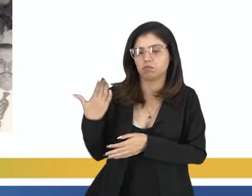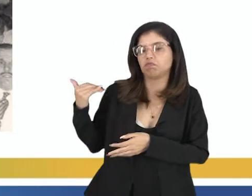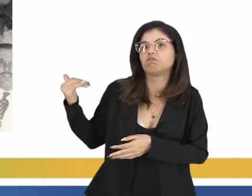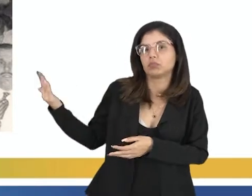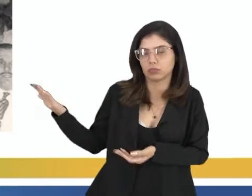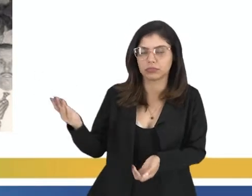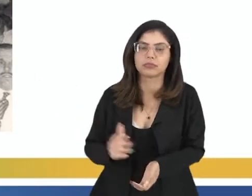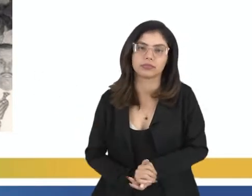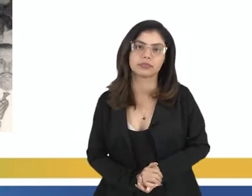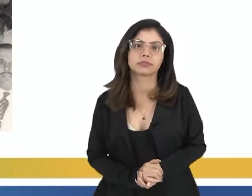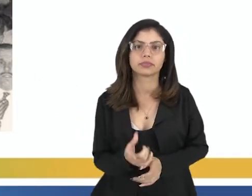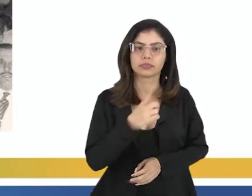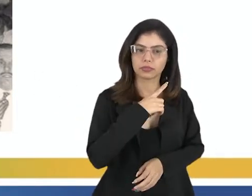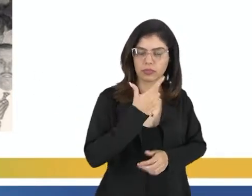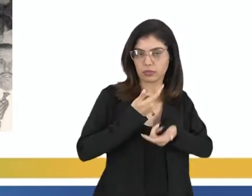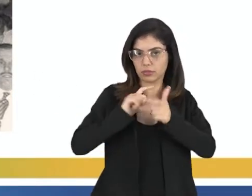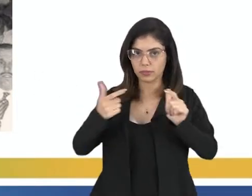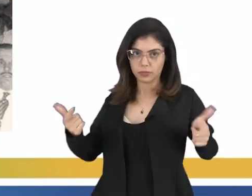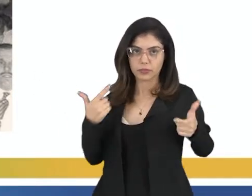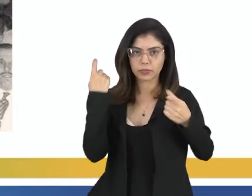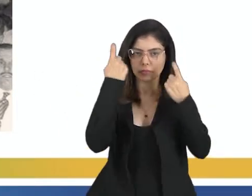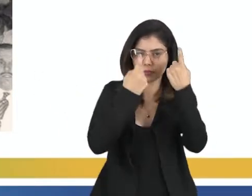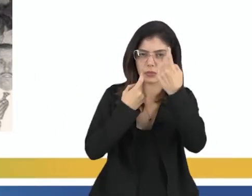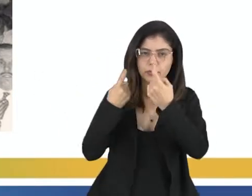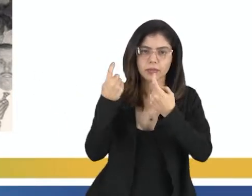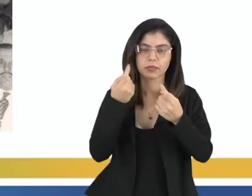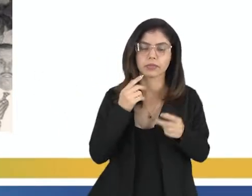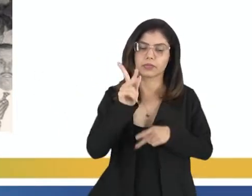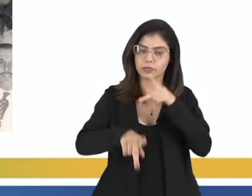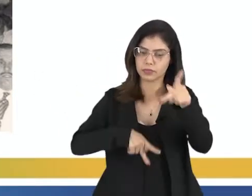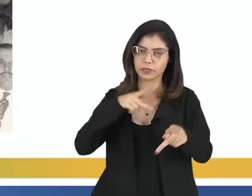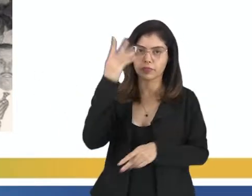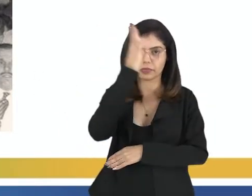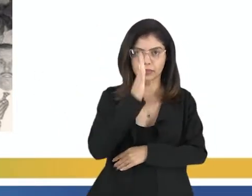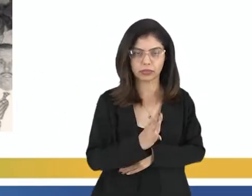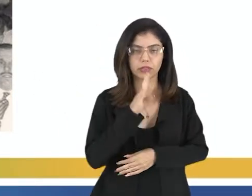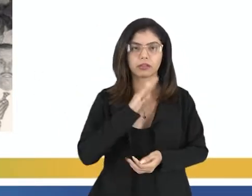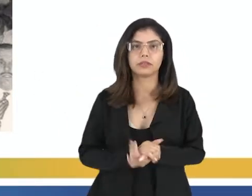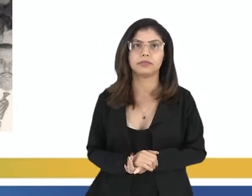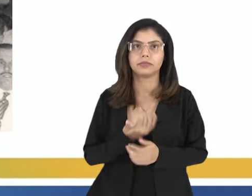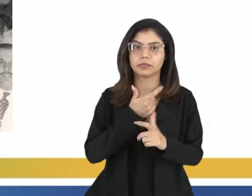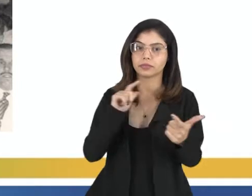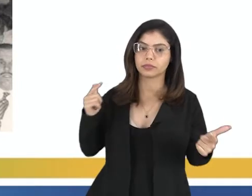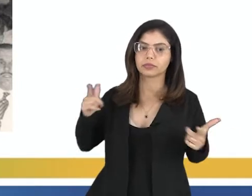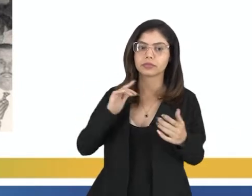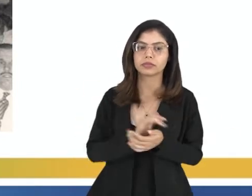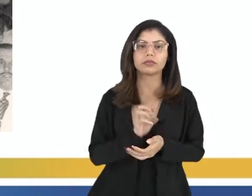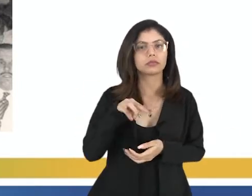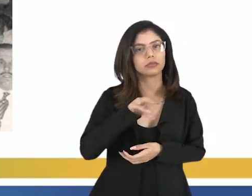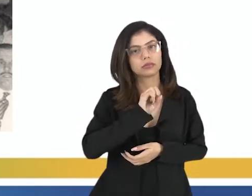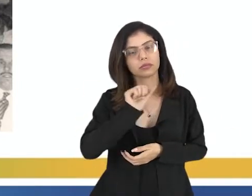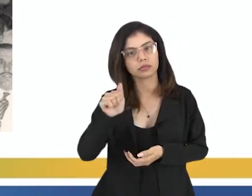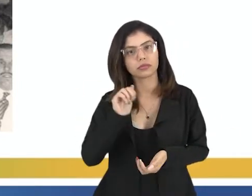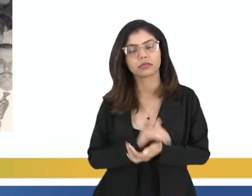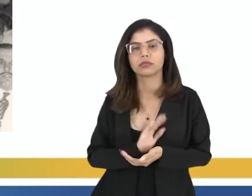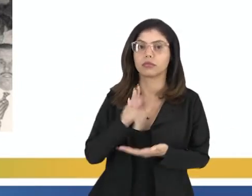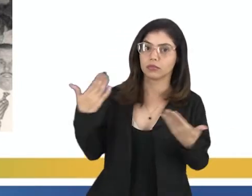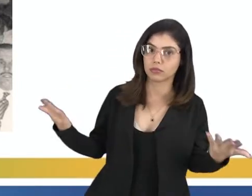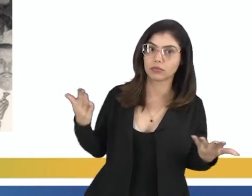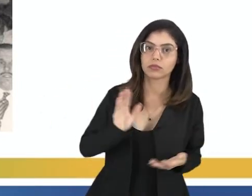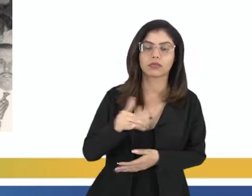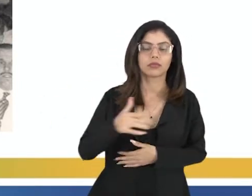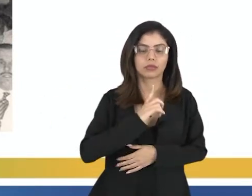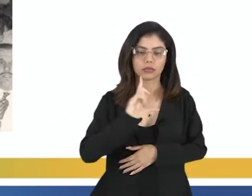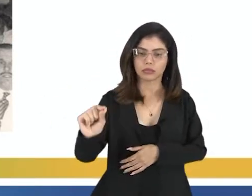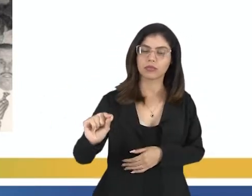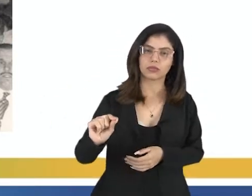popular, Ele tinha uma grande expressão diante da população brasileira, a grande massa. Tanto que quando Getúlio Vargas ele vai